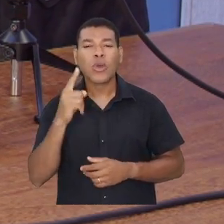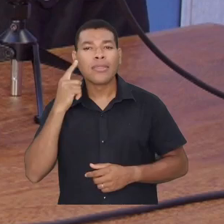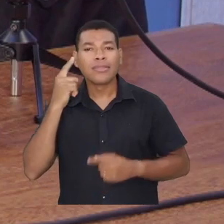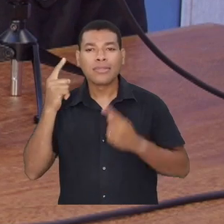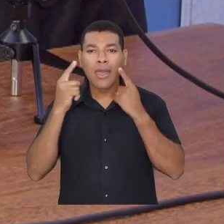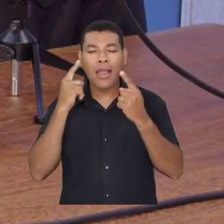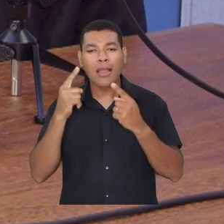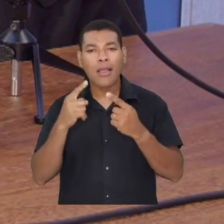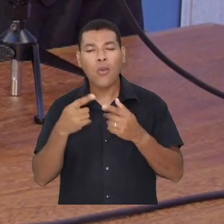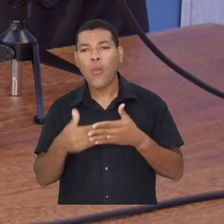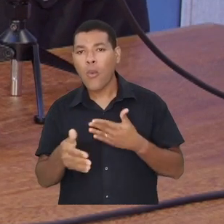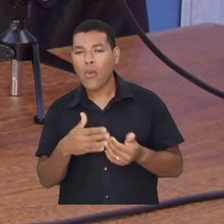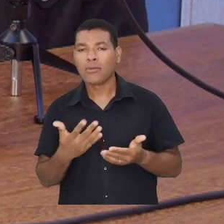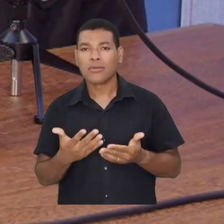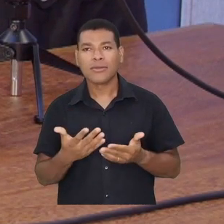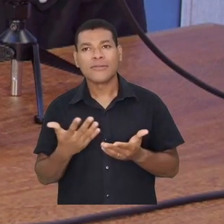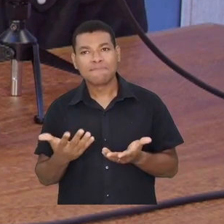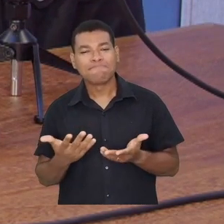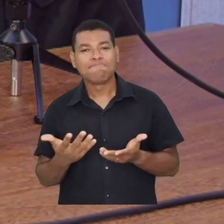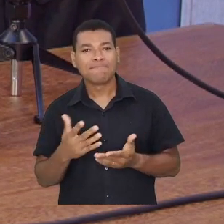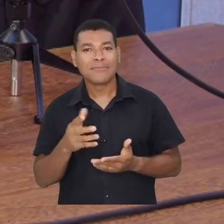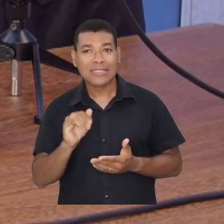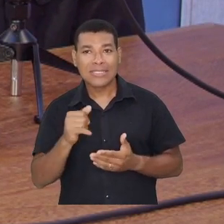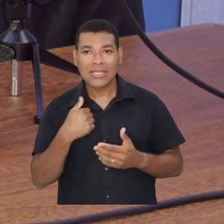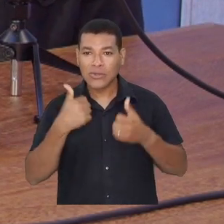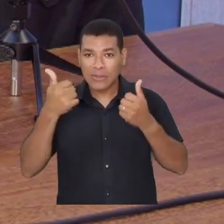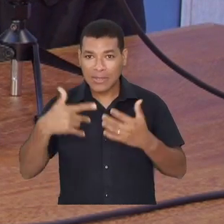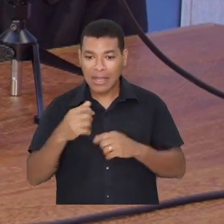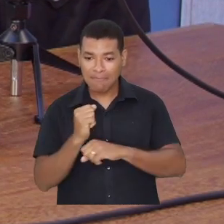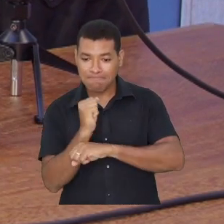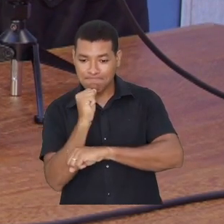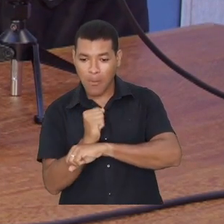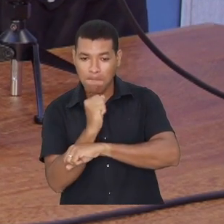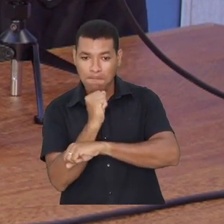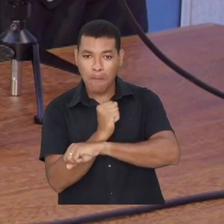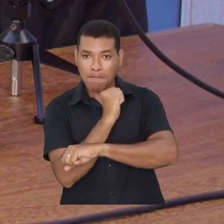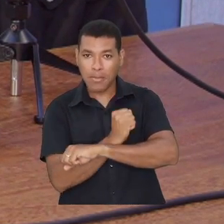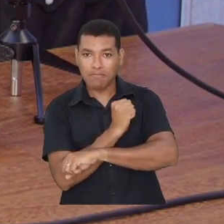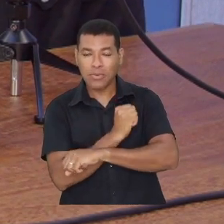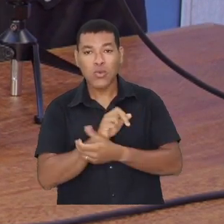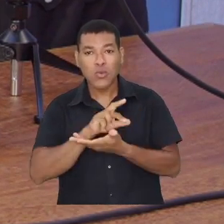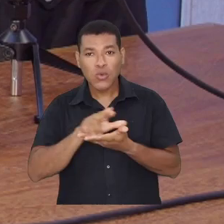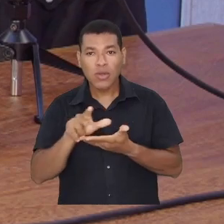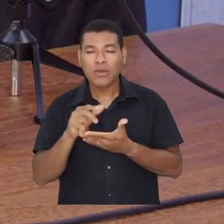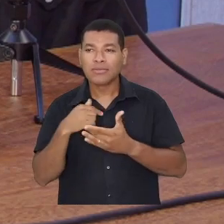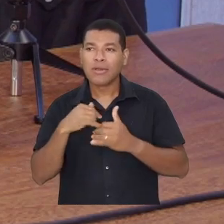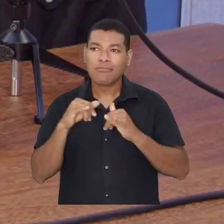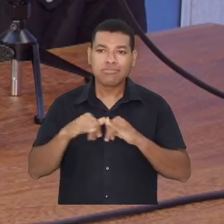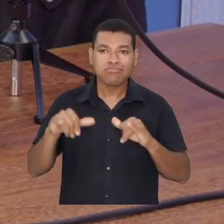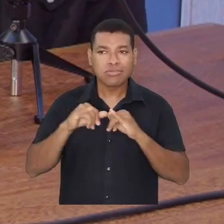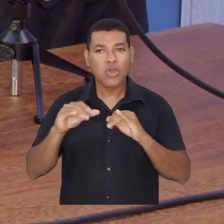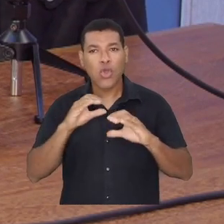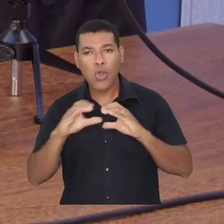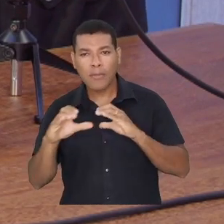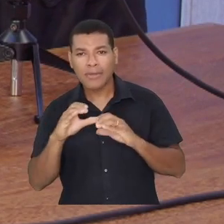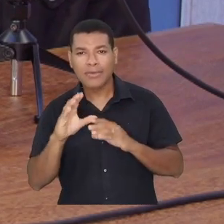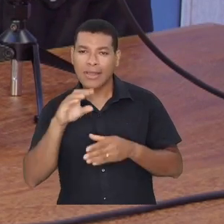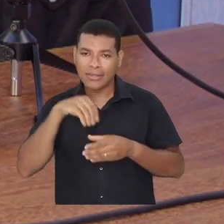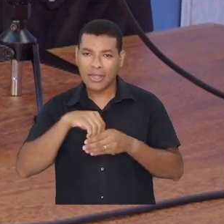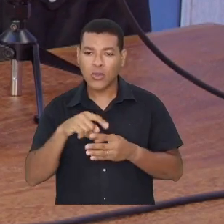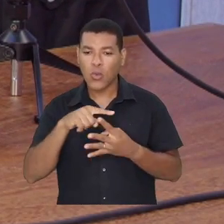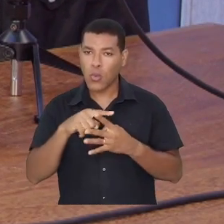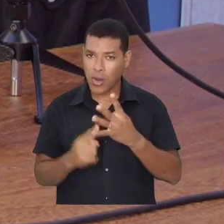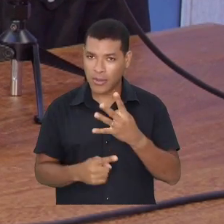seja elas qual forem. Enfim, eu acho que se for falar em pilares, uhum. tudo que a gente comunica costuma estar dentro desses